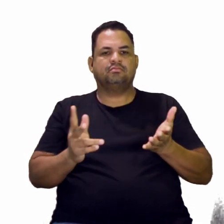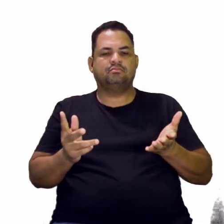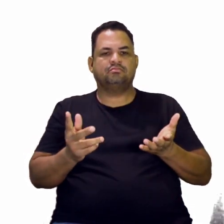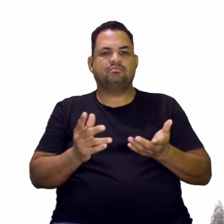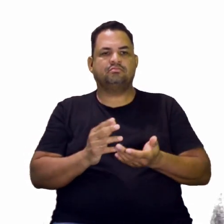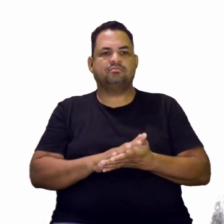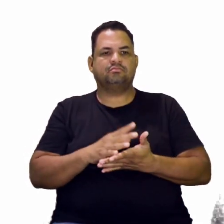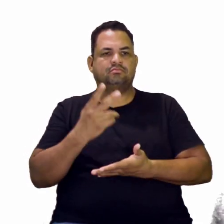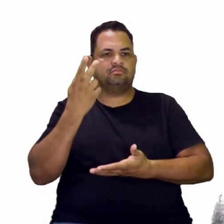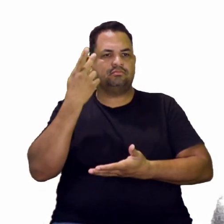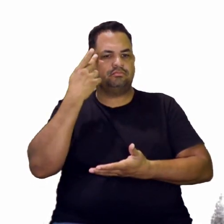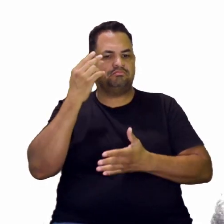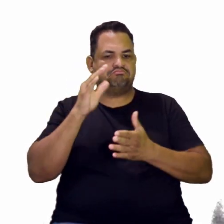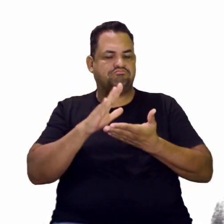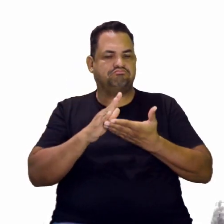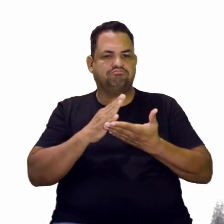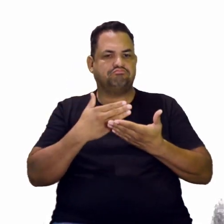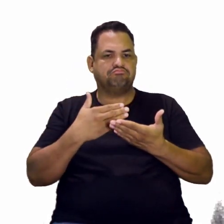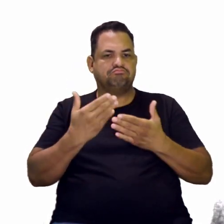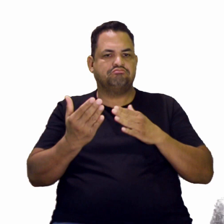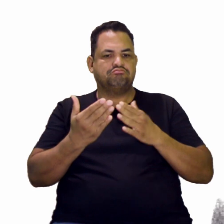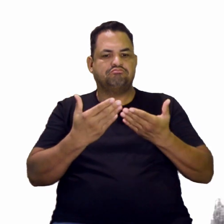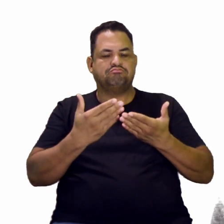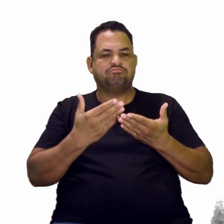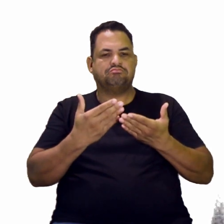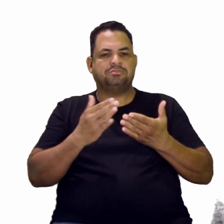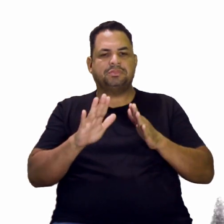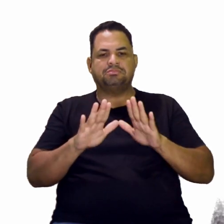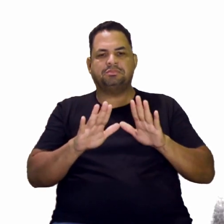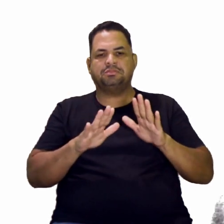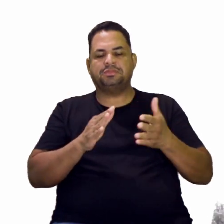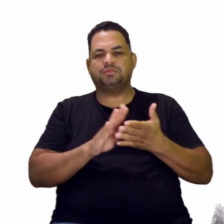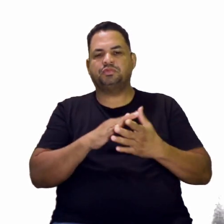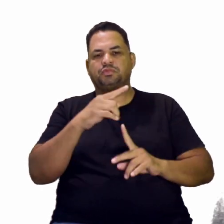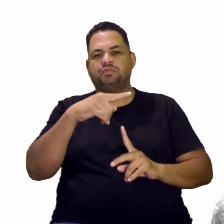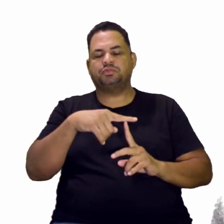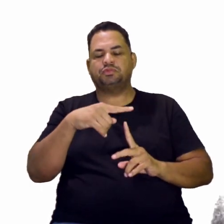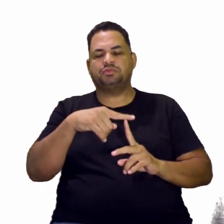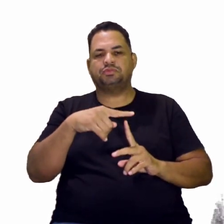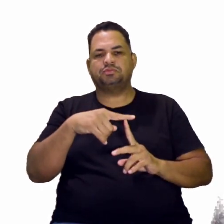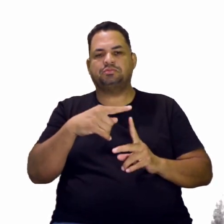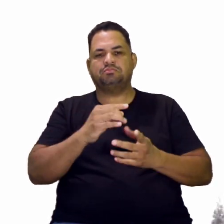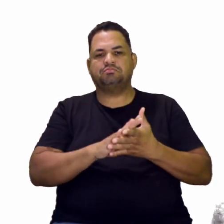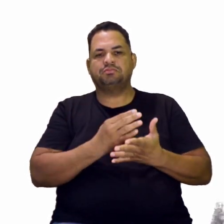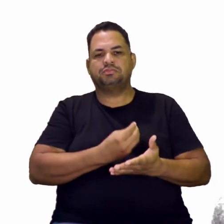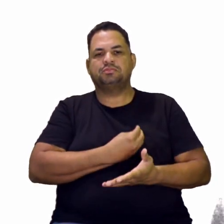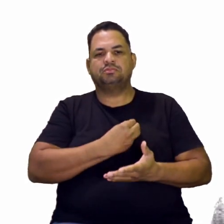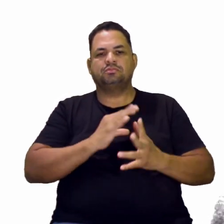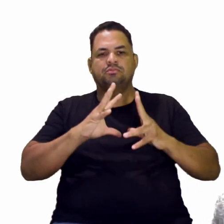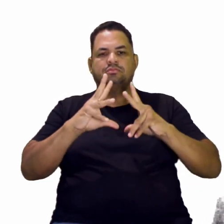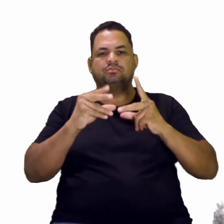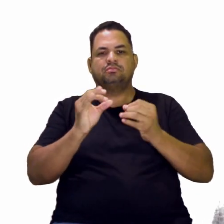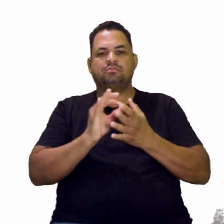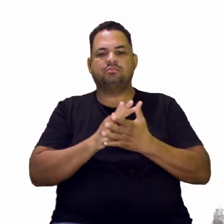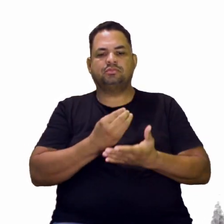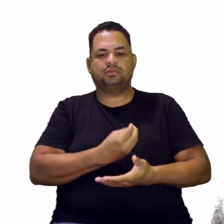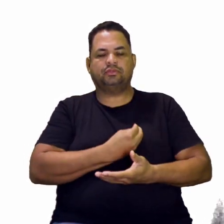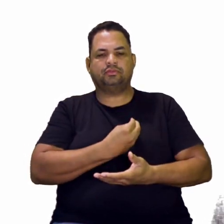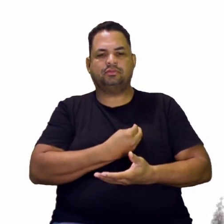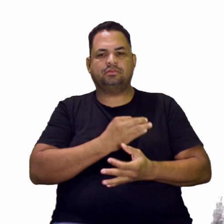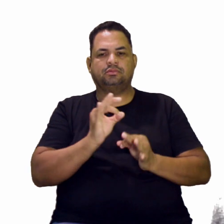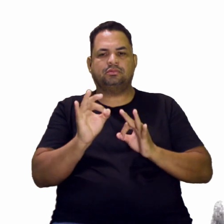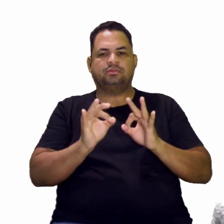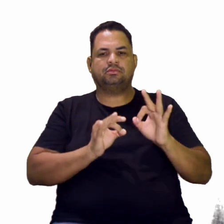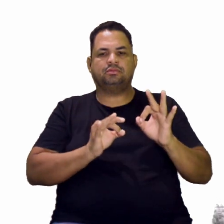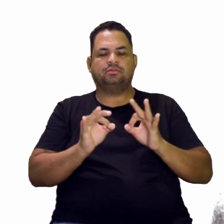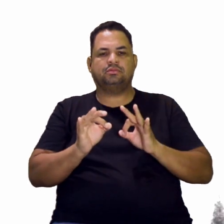comuns, independente do tipo de ser vivo que a gente esteja falando, né? Como, por exemplo, todo organismo é